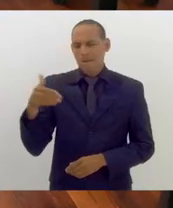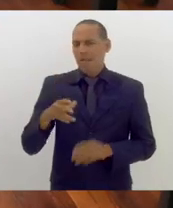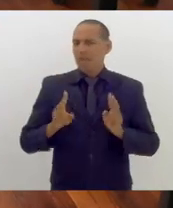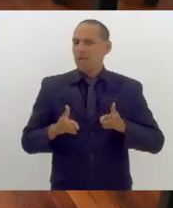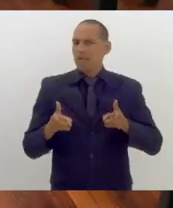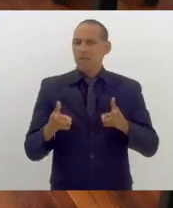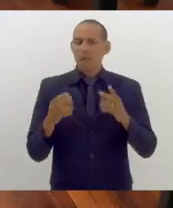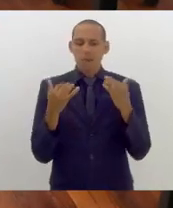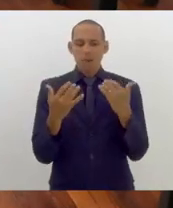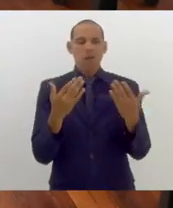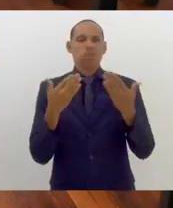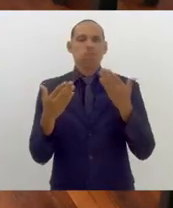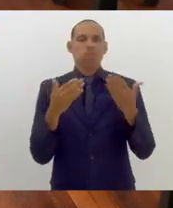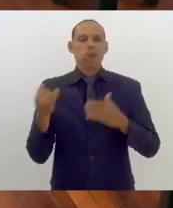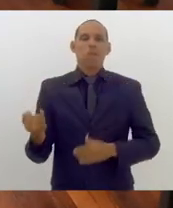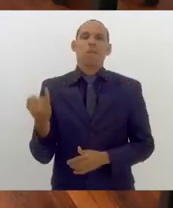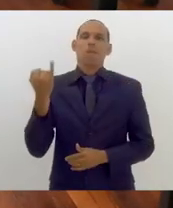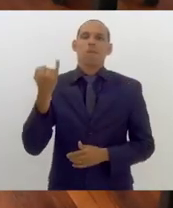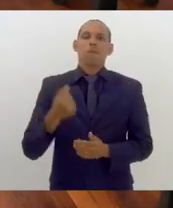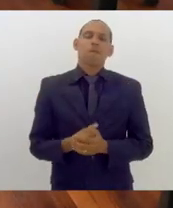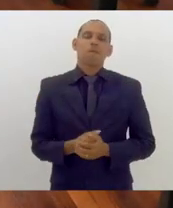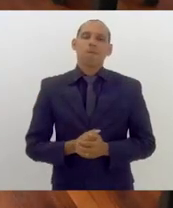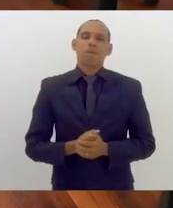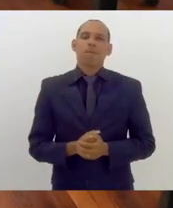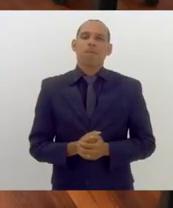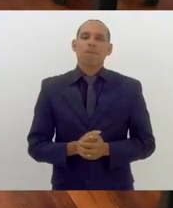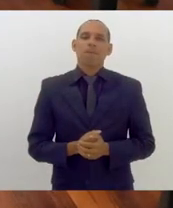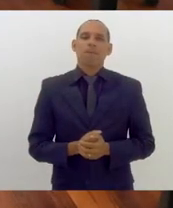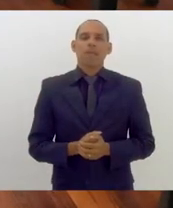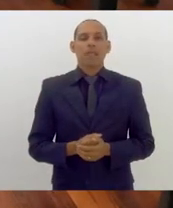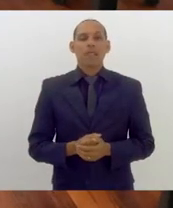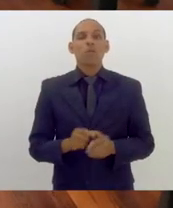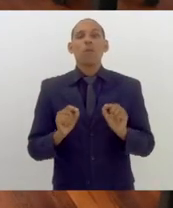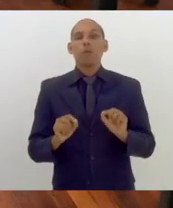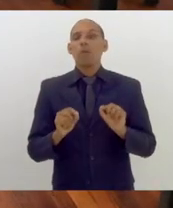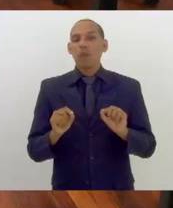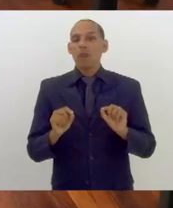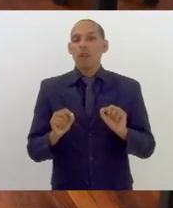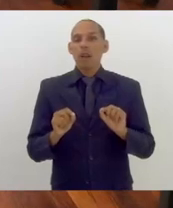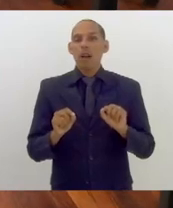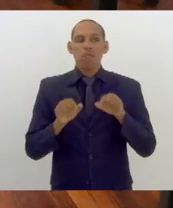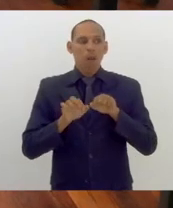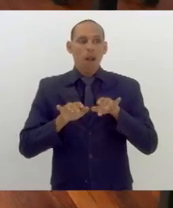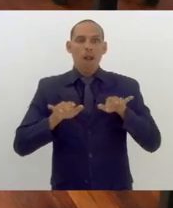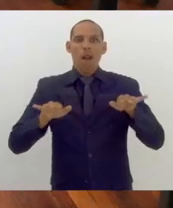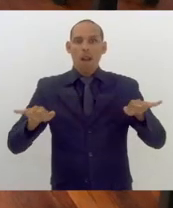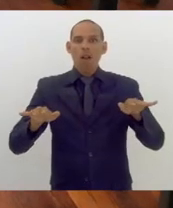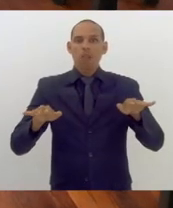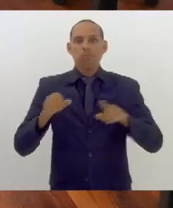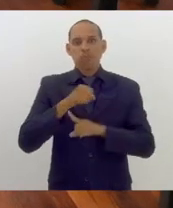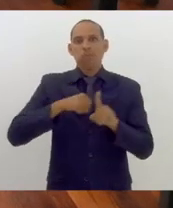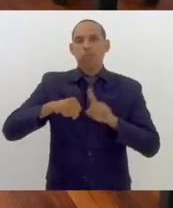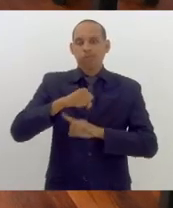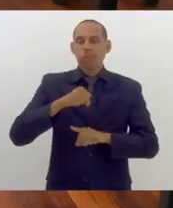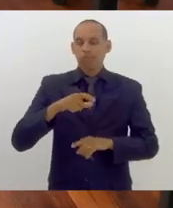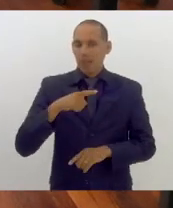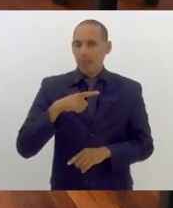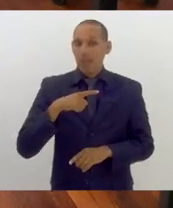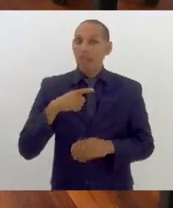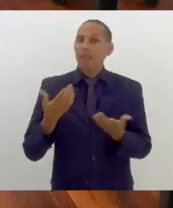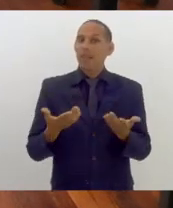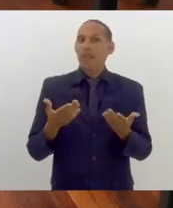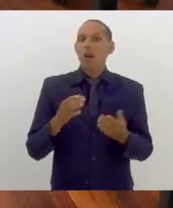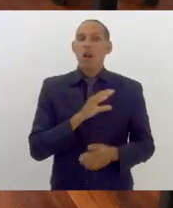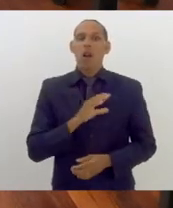públicas que são importantes que tem um grande alcance social tava lá comissões saneamento ambiental roteiro